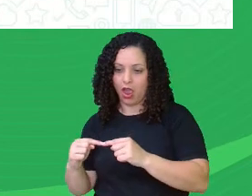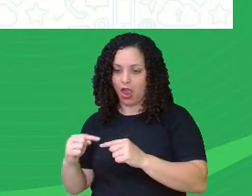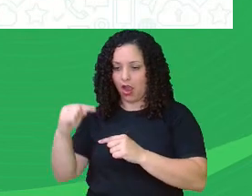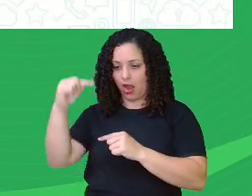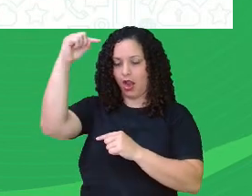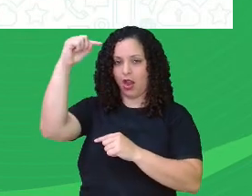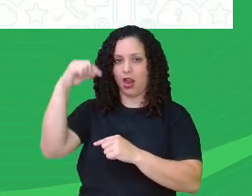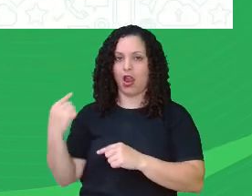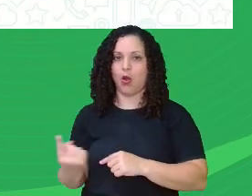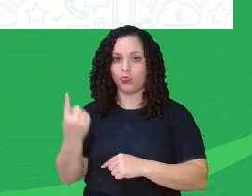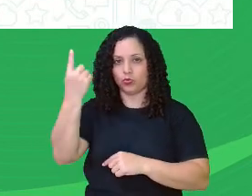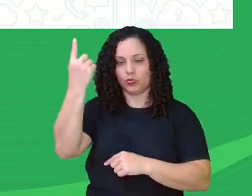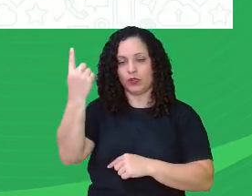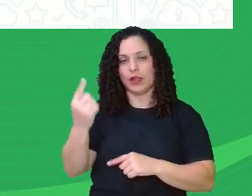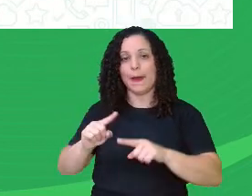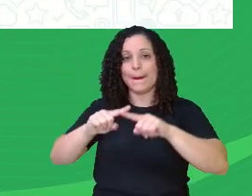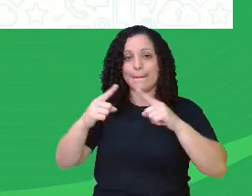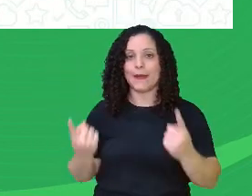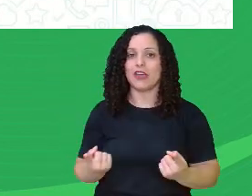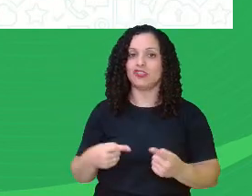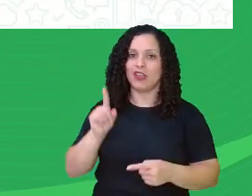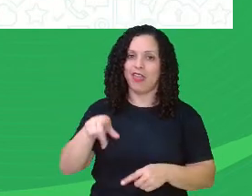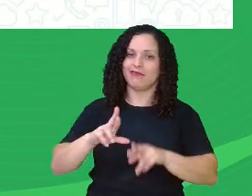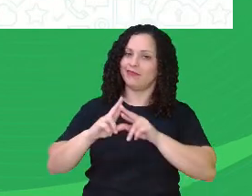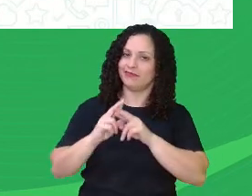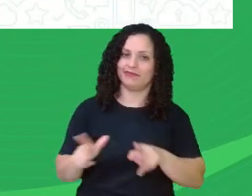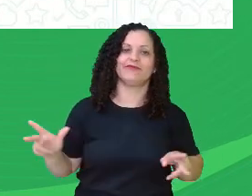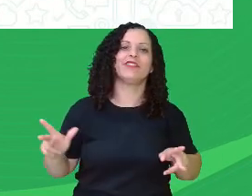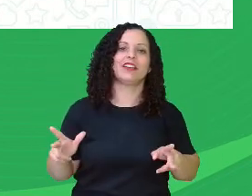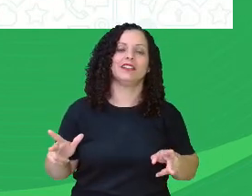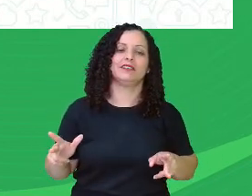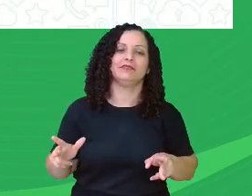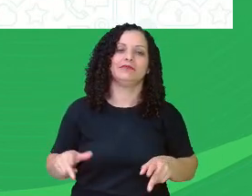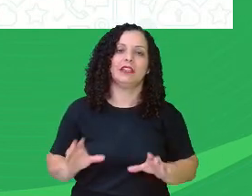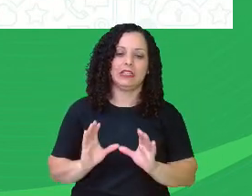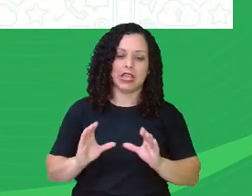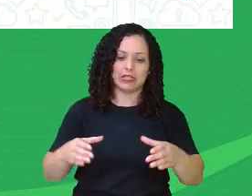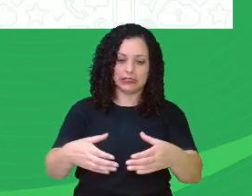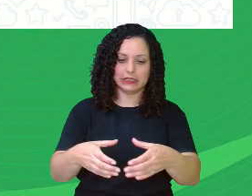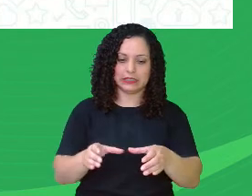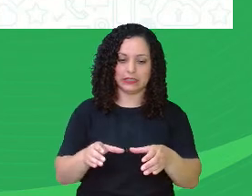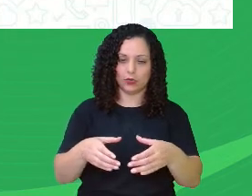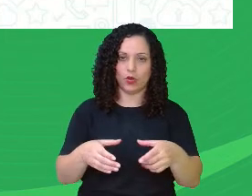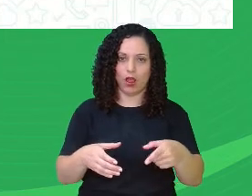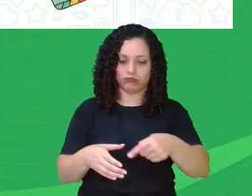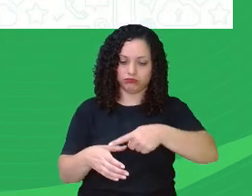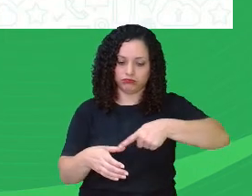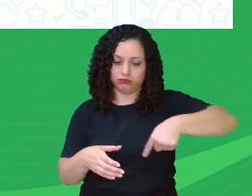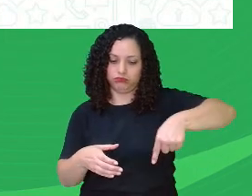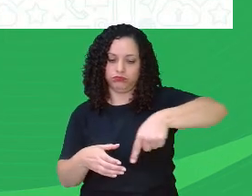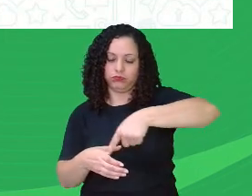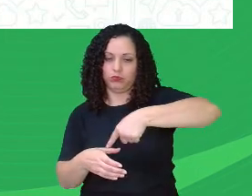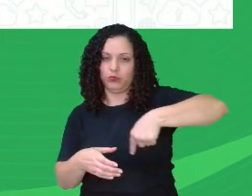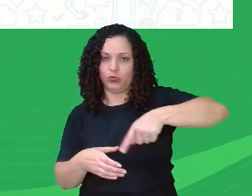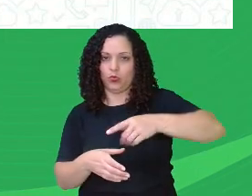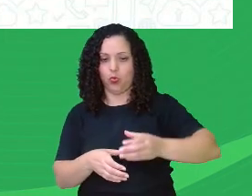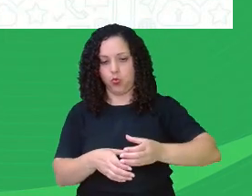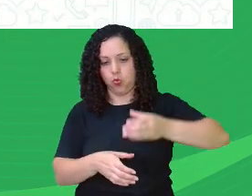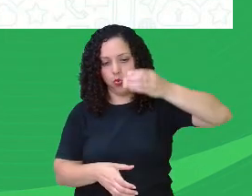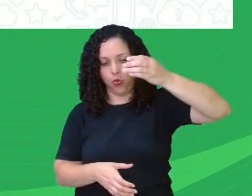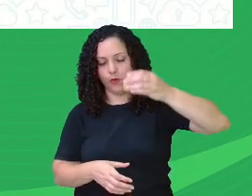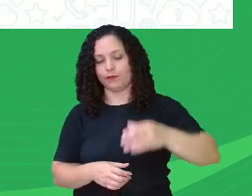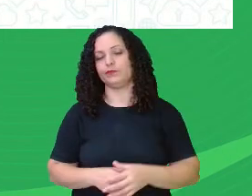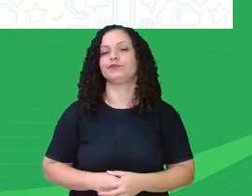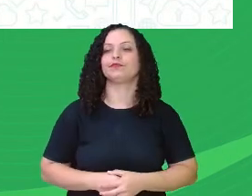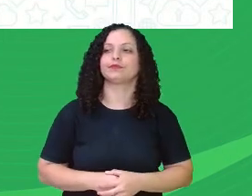prisma porque a base não é um polígono, é uma base circular. A gente comentou isso na aula anterior. Tem mais um exemplo aí